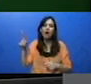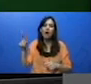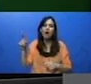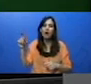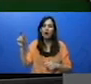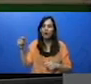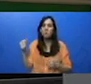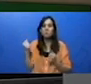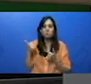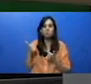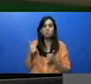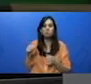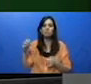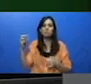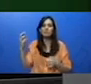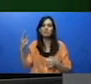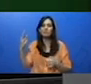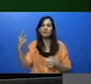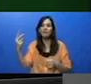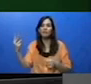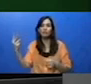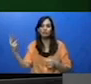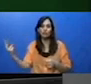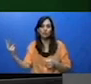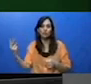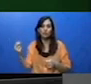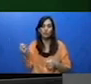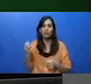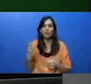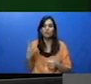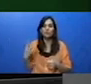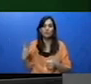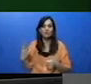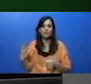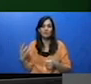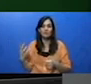aparecem coisas aqui que não estão tão corretas?